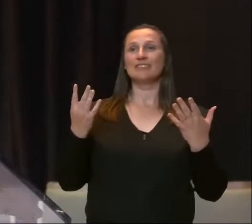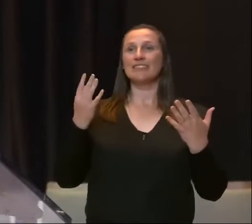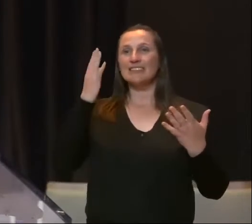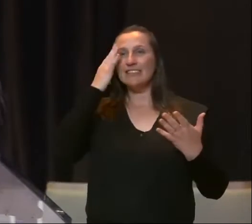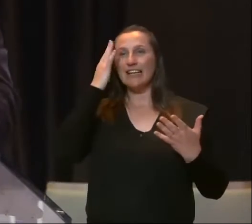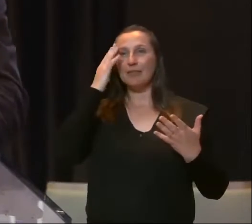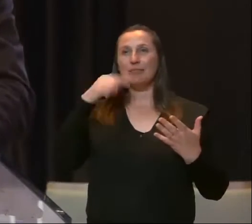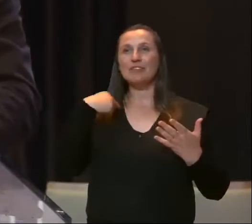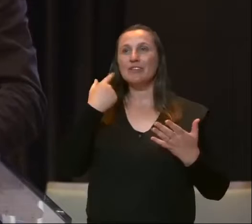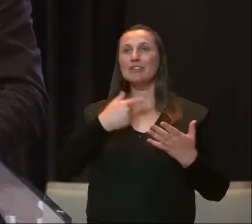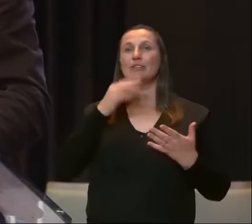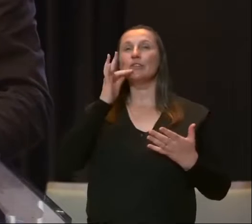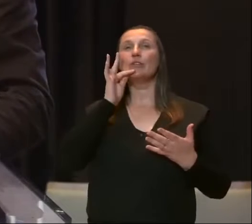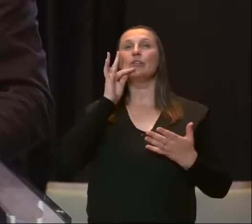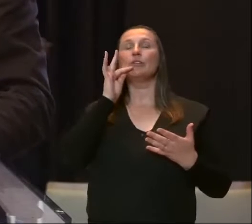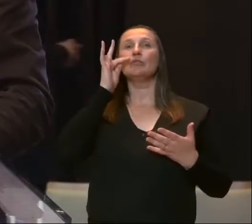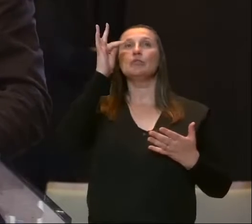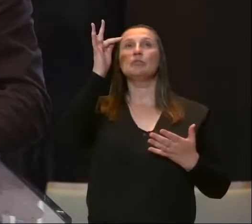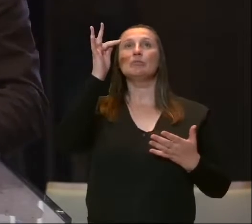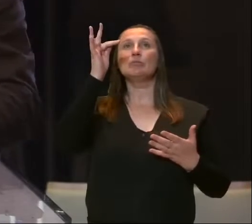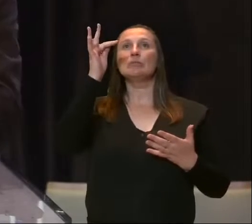projeta.